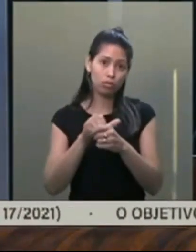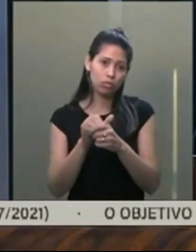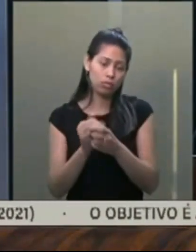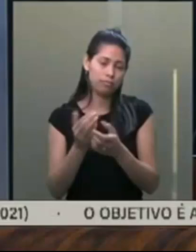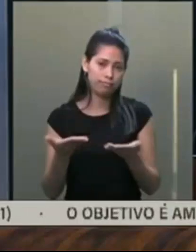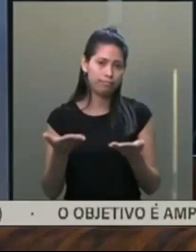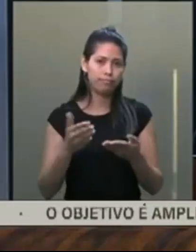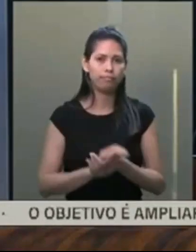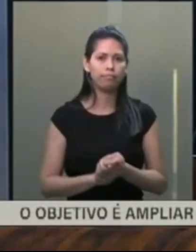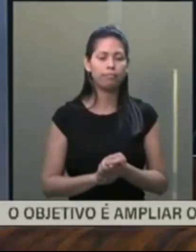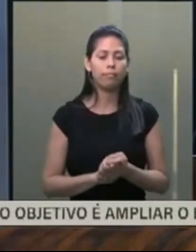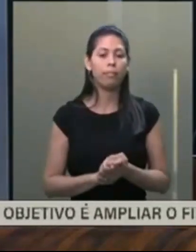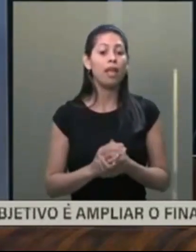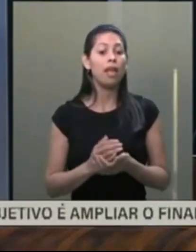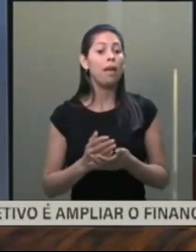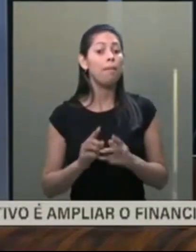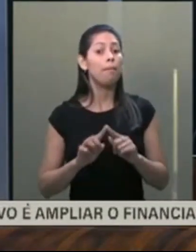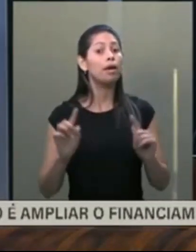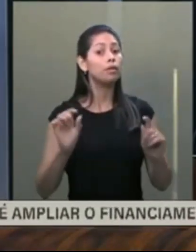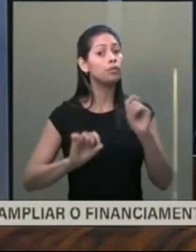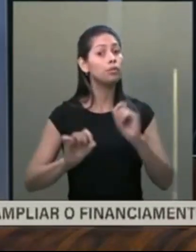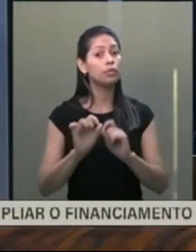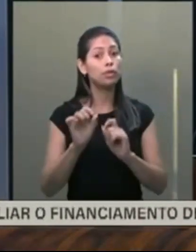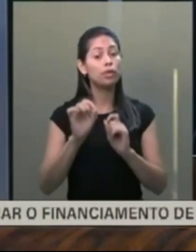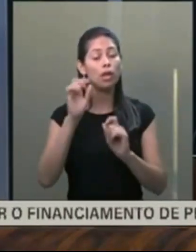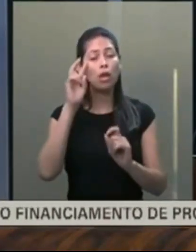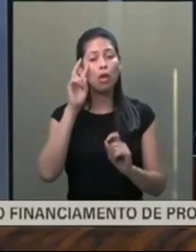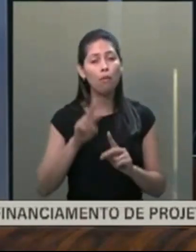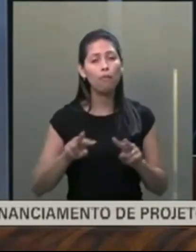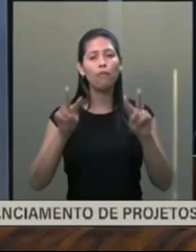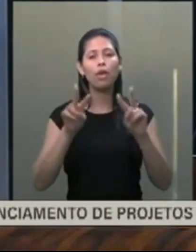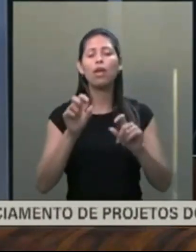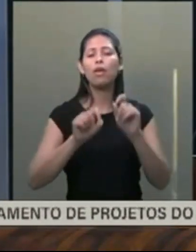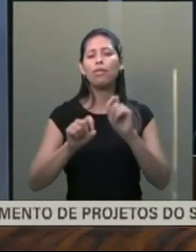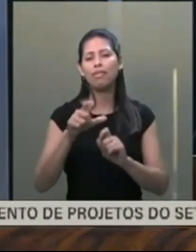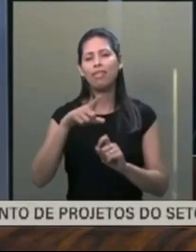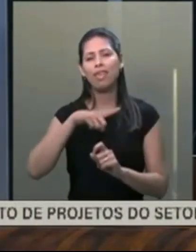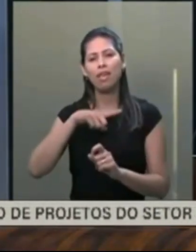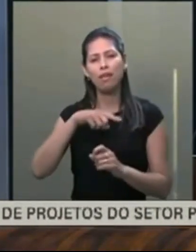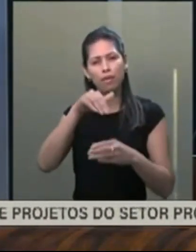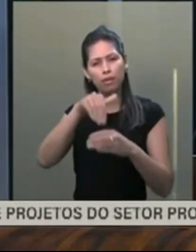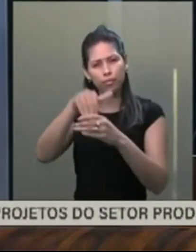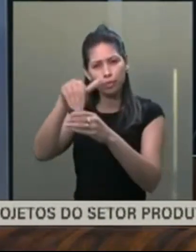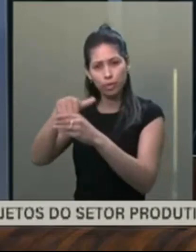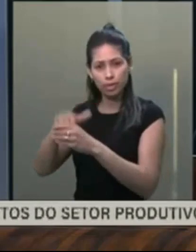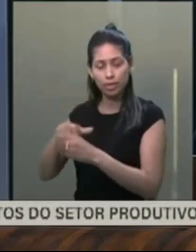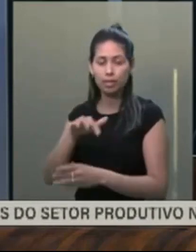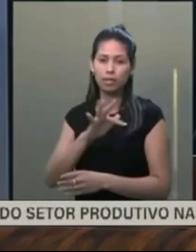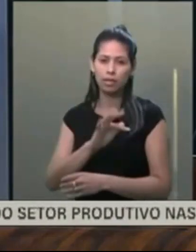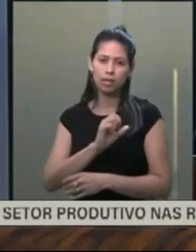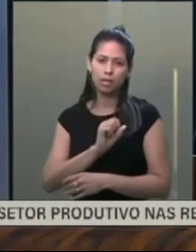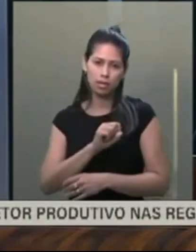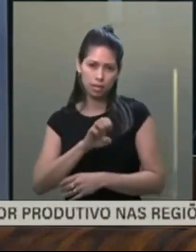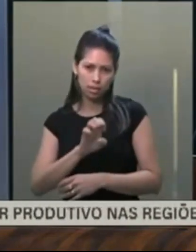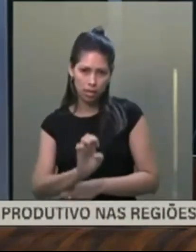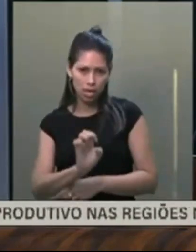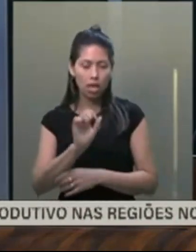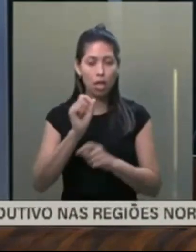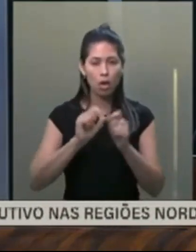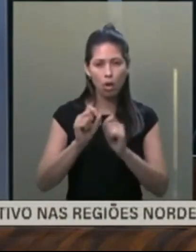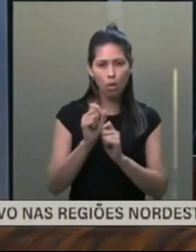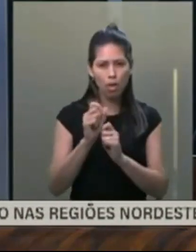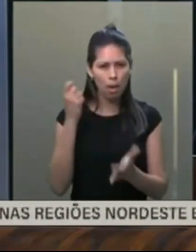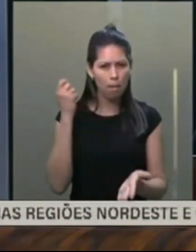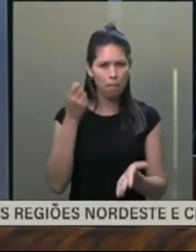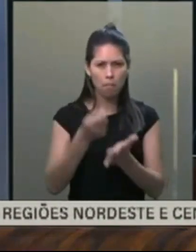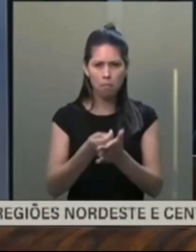eletrônicas. Na visão do voto dissidente do TSE, trata-se de uma pena